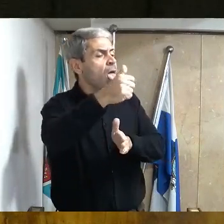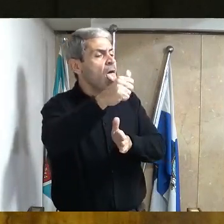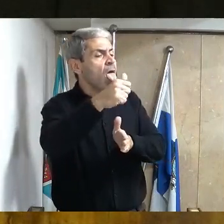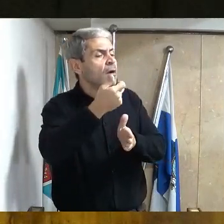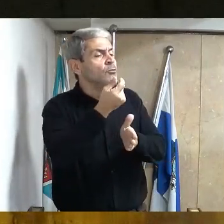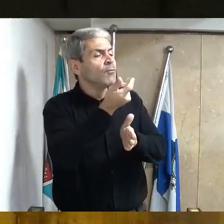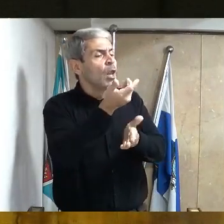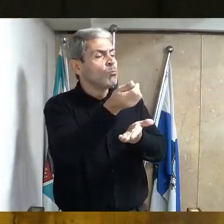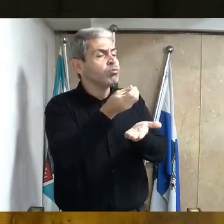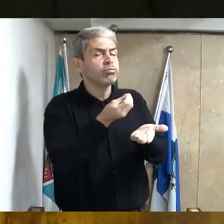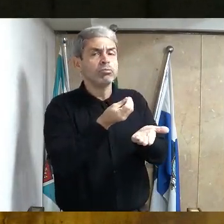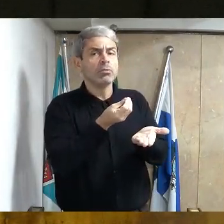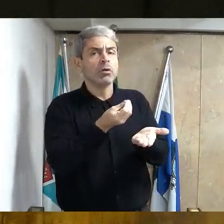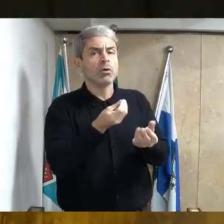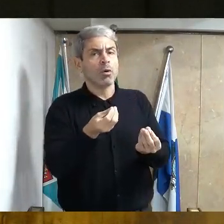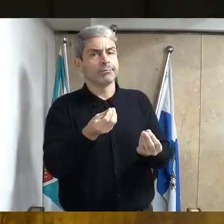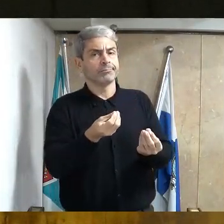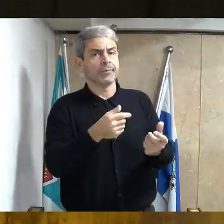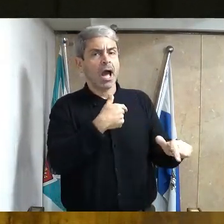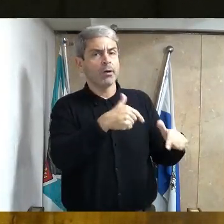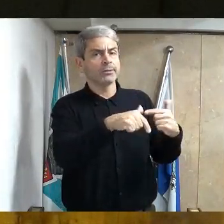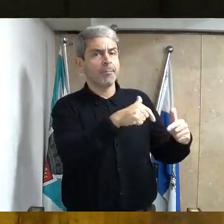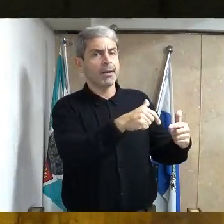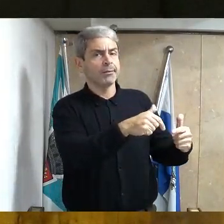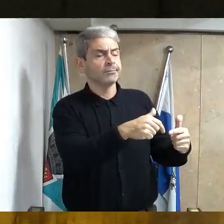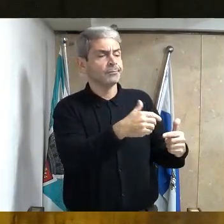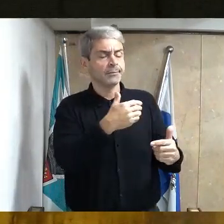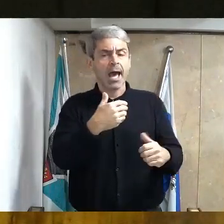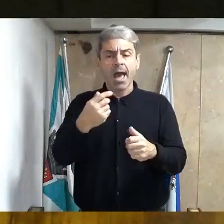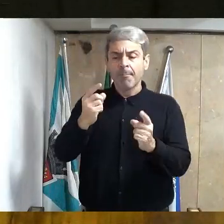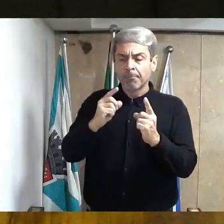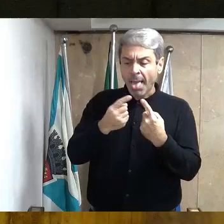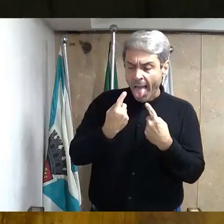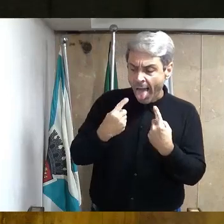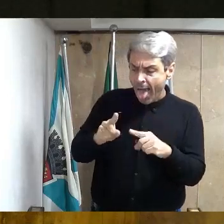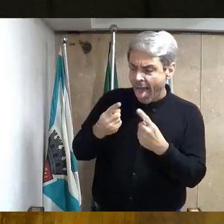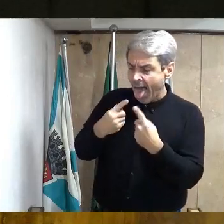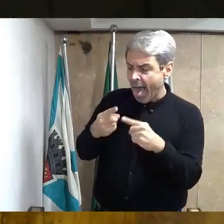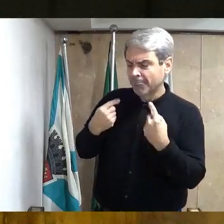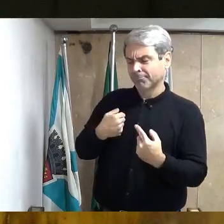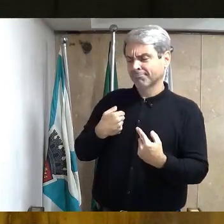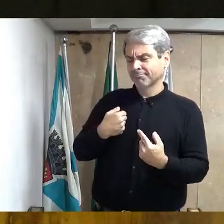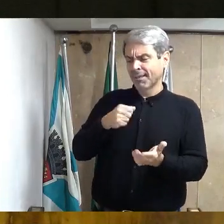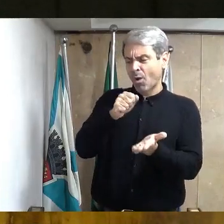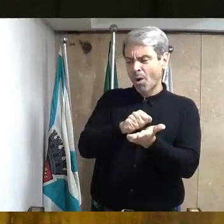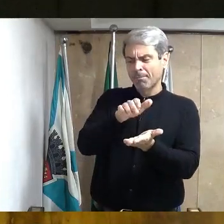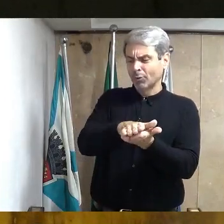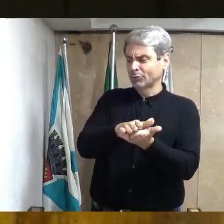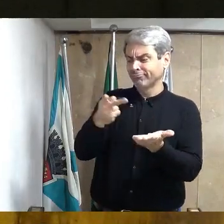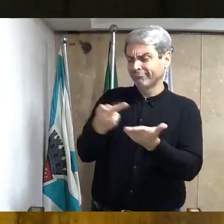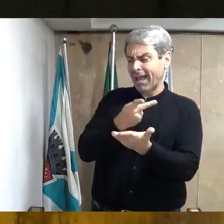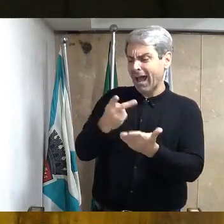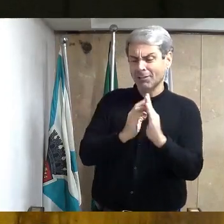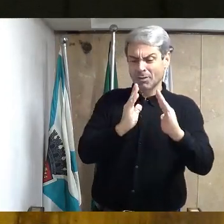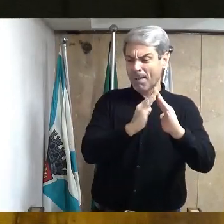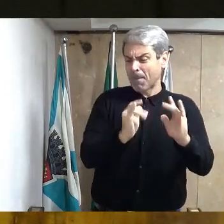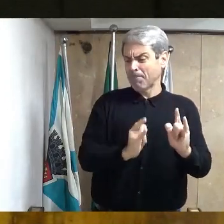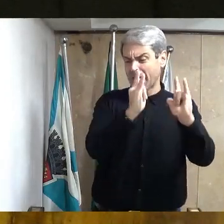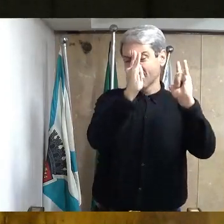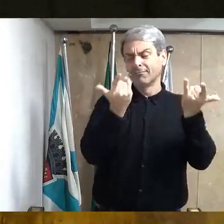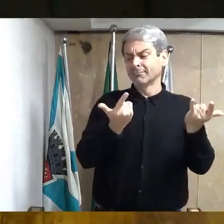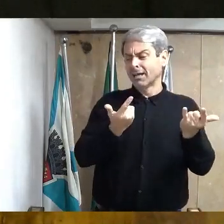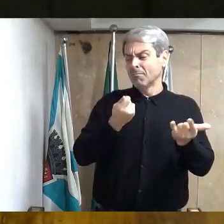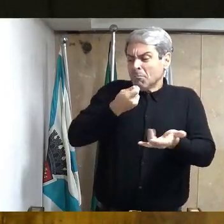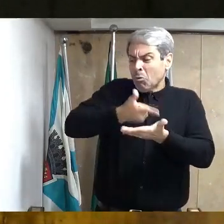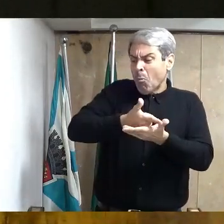o trabalhador está batendo aqui na porta do gabinete dizendo que as taxas são incompatíveis à realidade. Olha, gente, eu